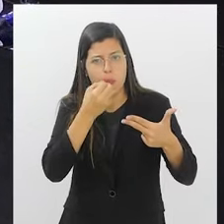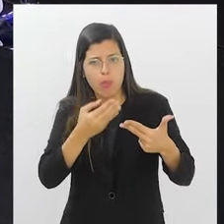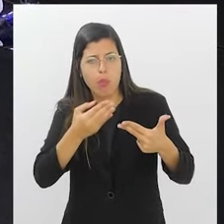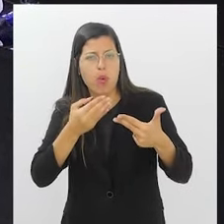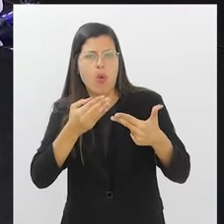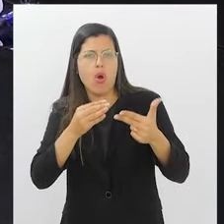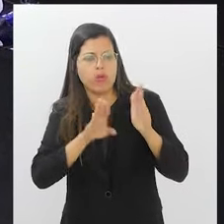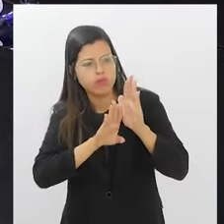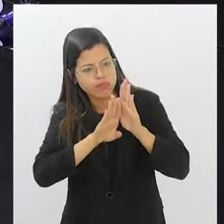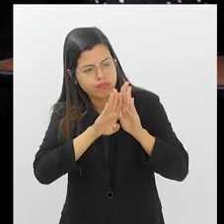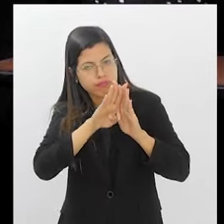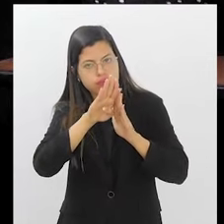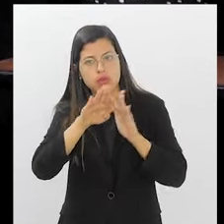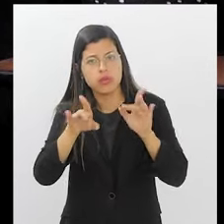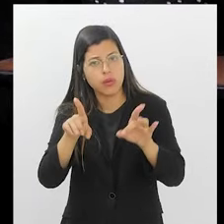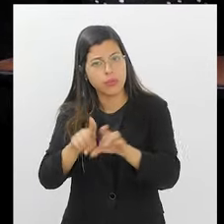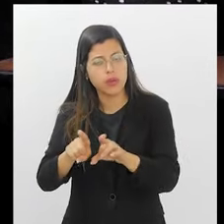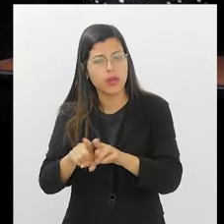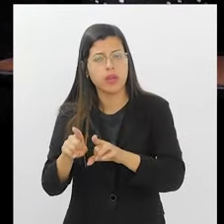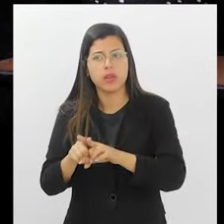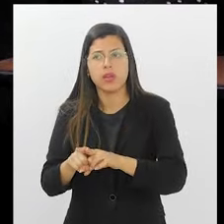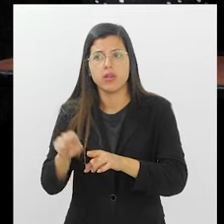E aí você disse que